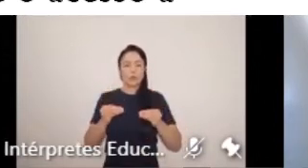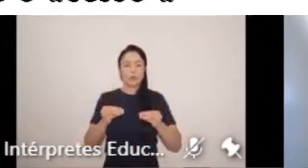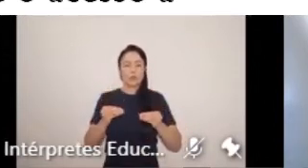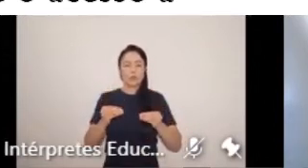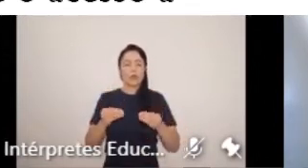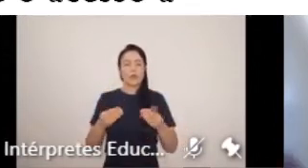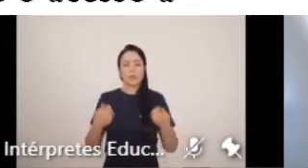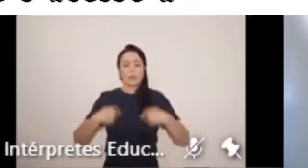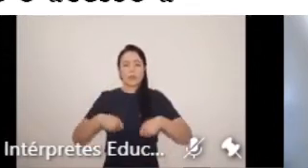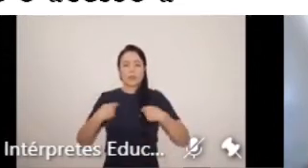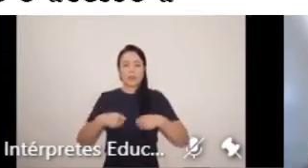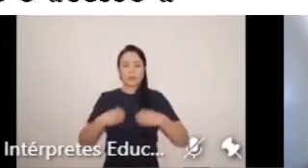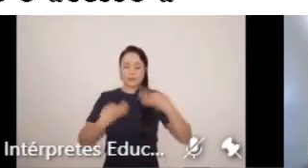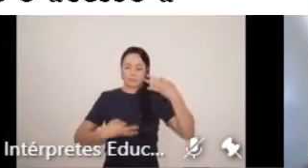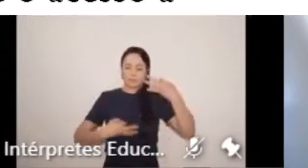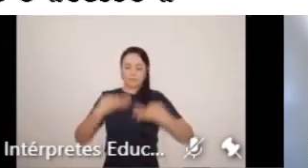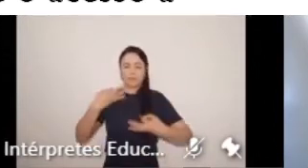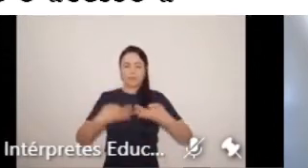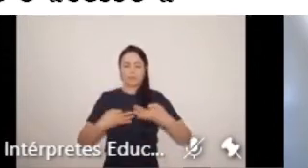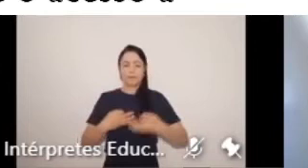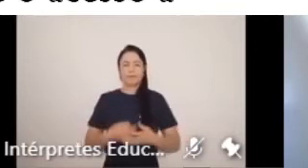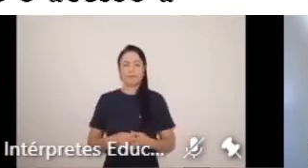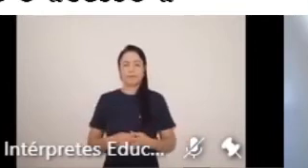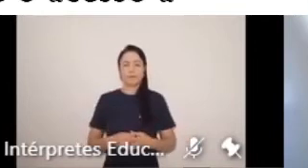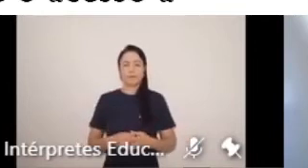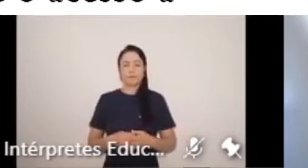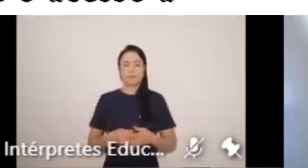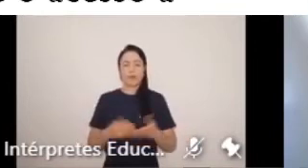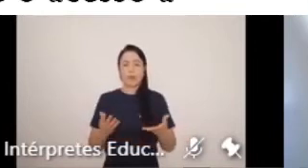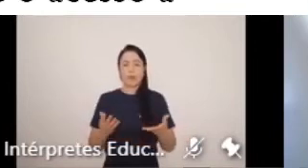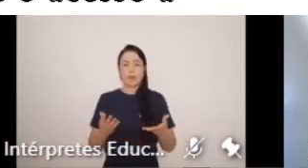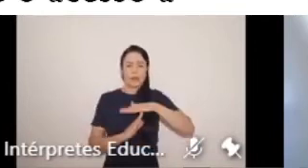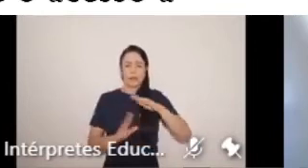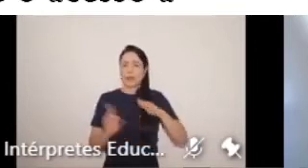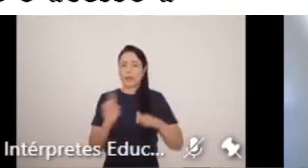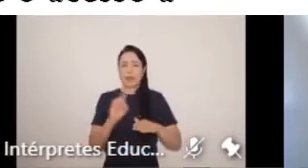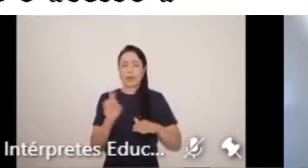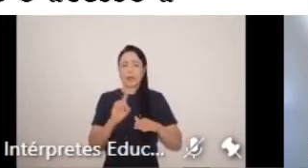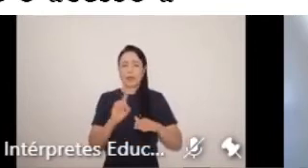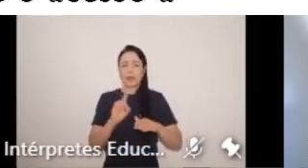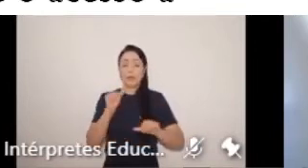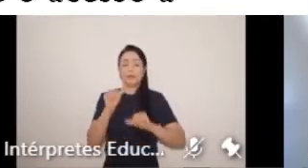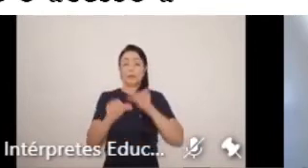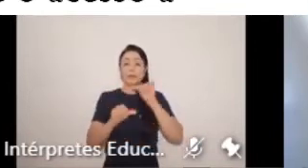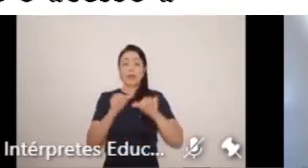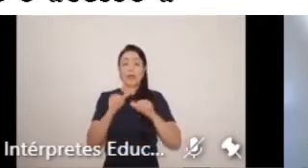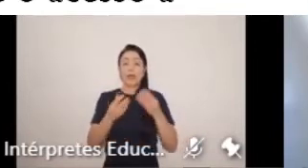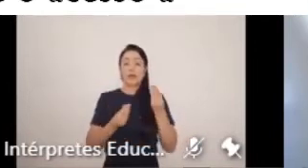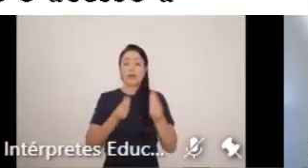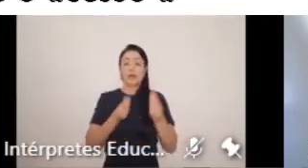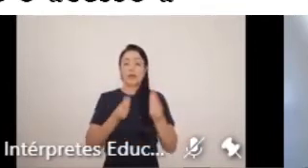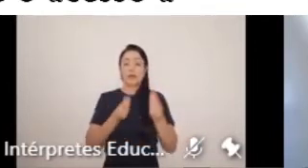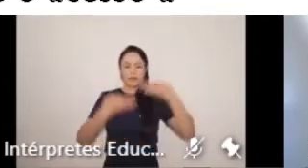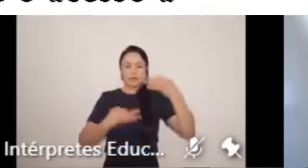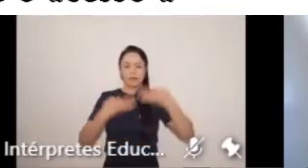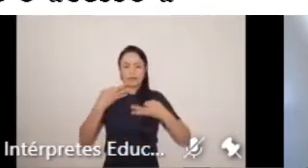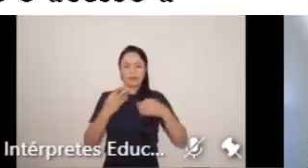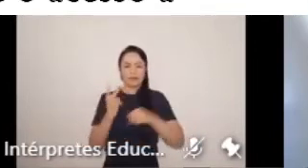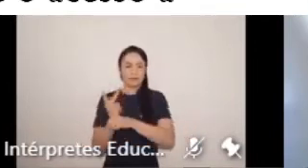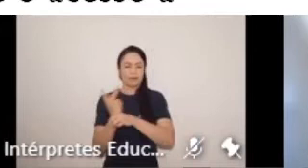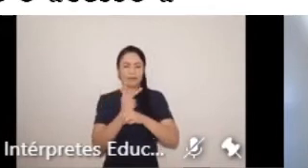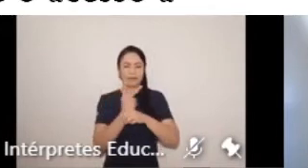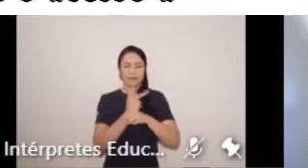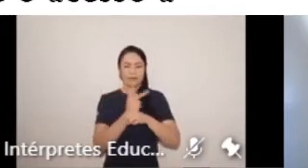de jurisprudência mais restritiva, nós mudarmos também a forma como nós judicializamos, né?